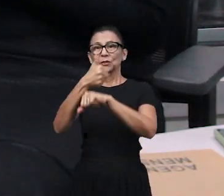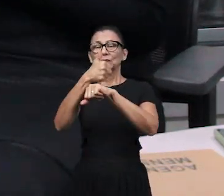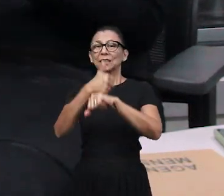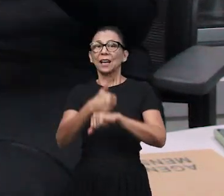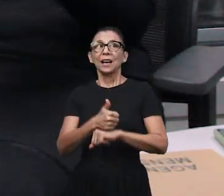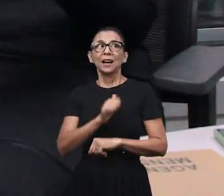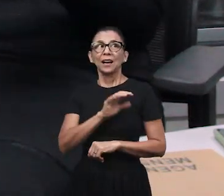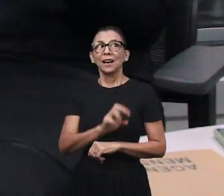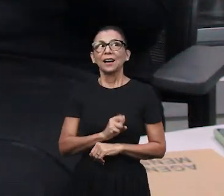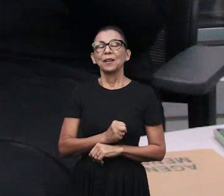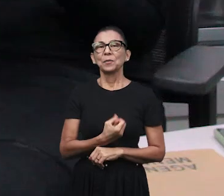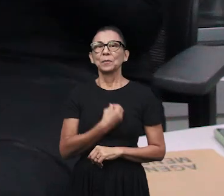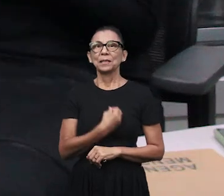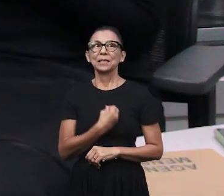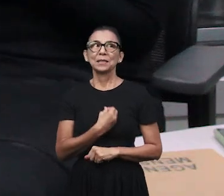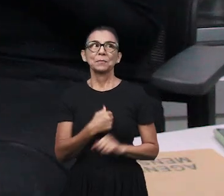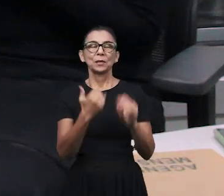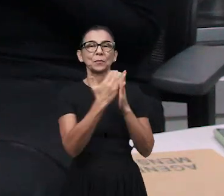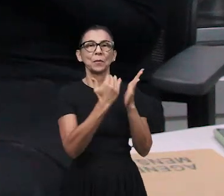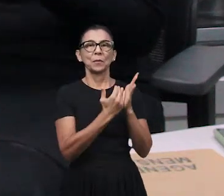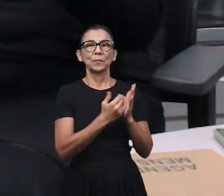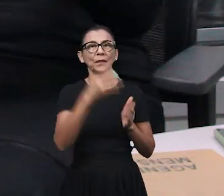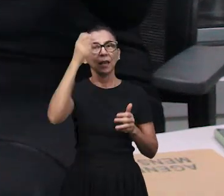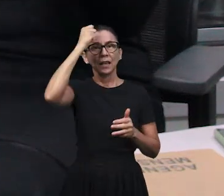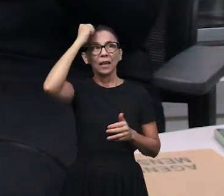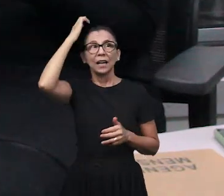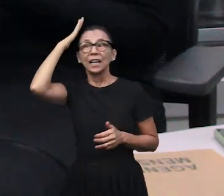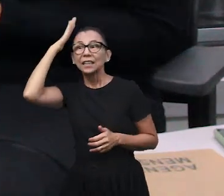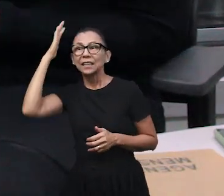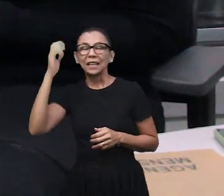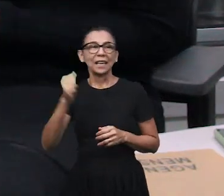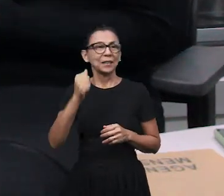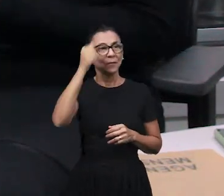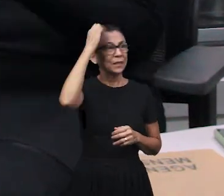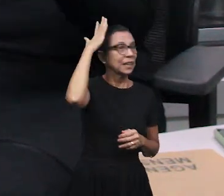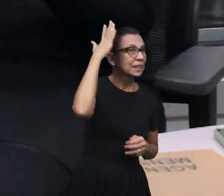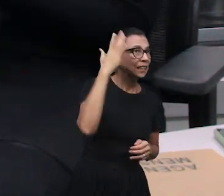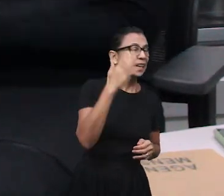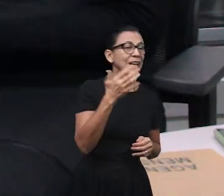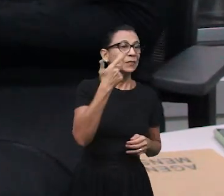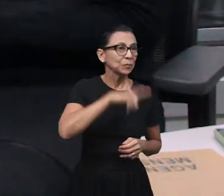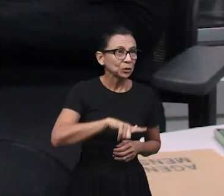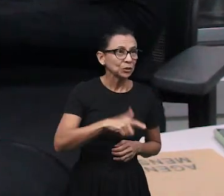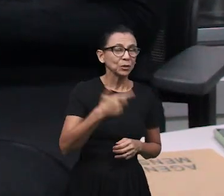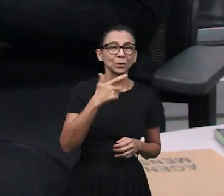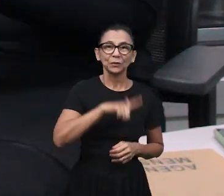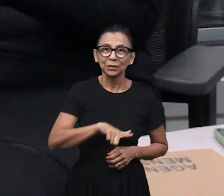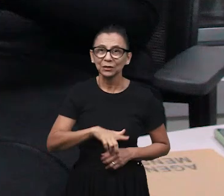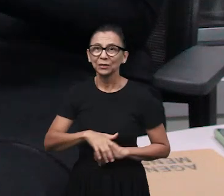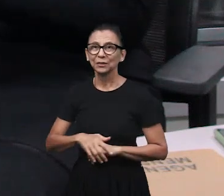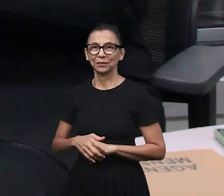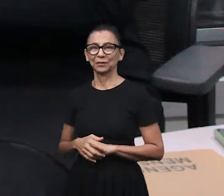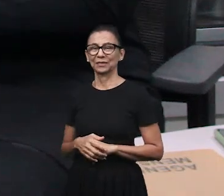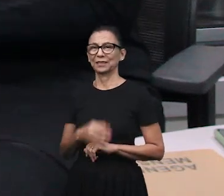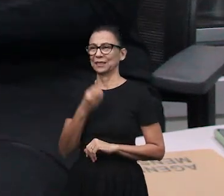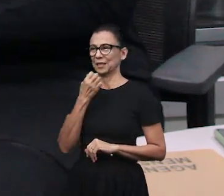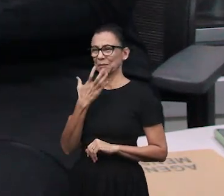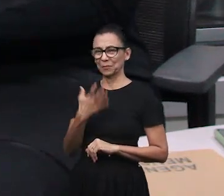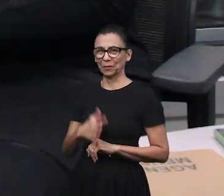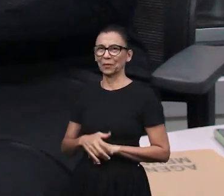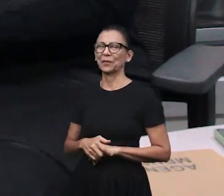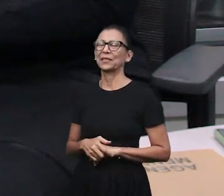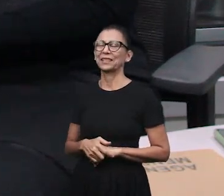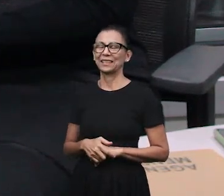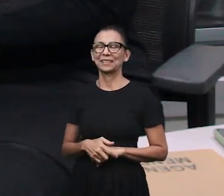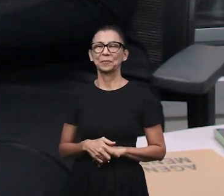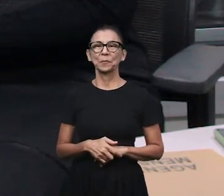dos quadros. Eles vêm me procurar, André, tem uma coisa nova, André, saiu uma lei nova, vamos fazer de novo? Eles querem, boa. Isso é muito bom.